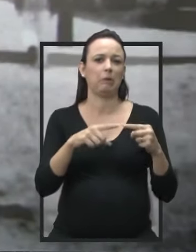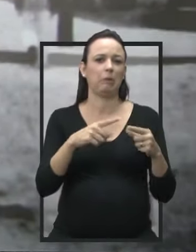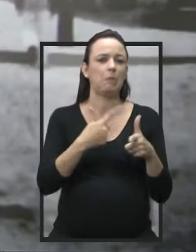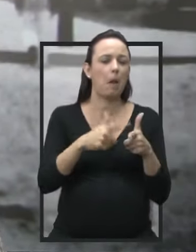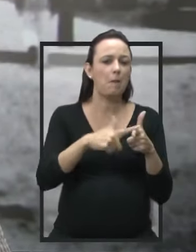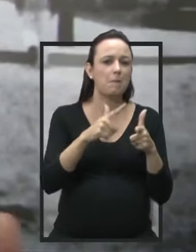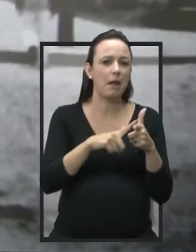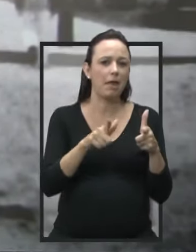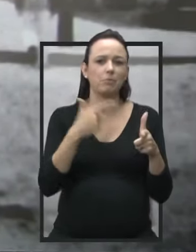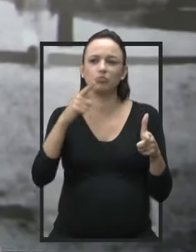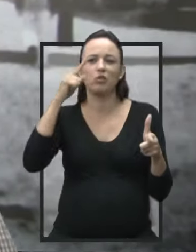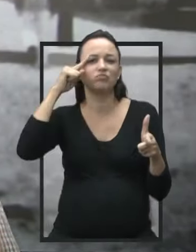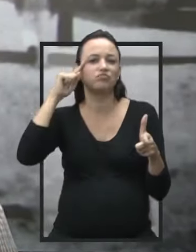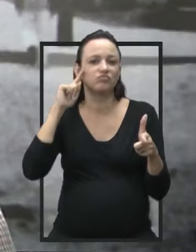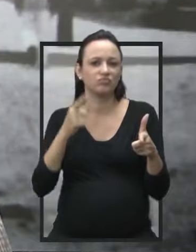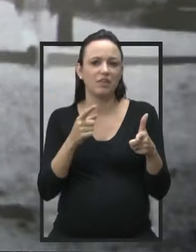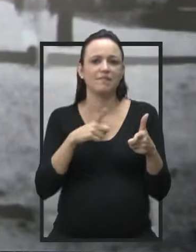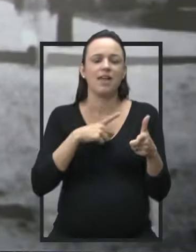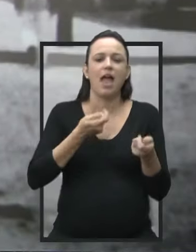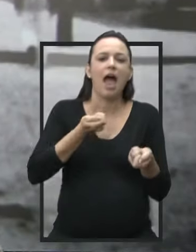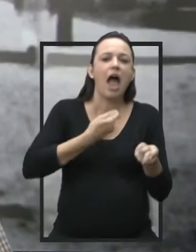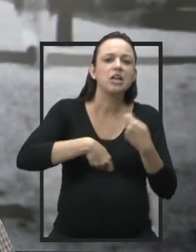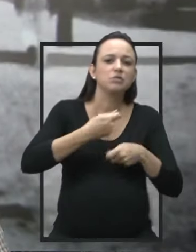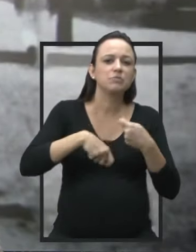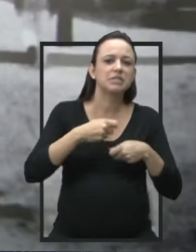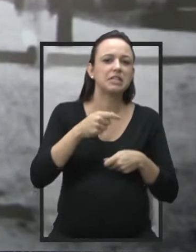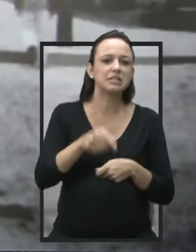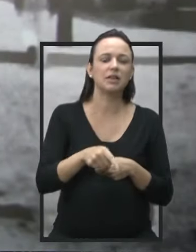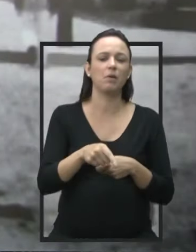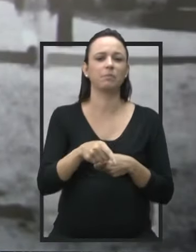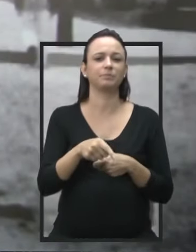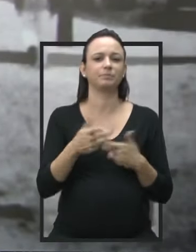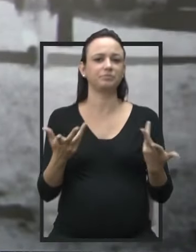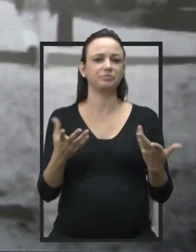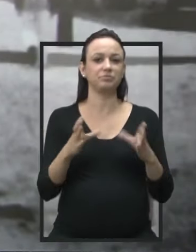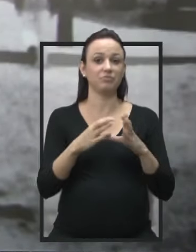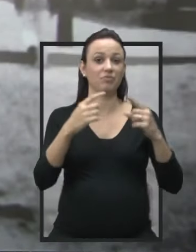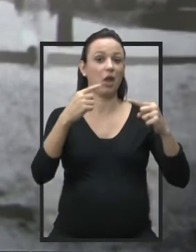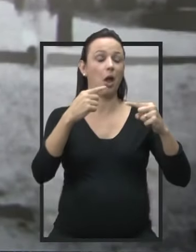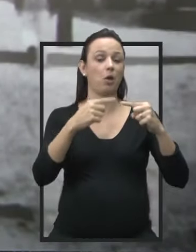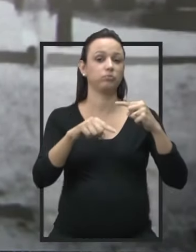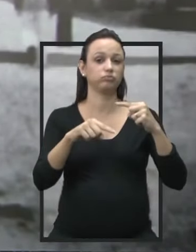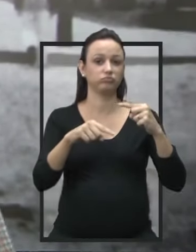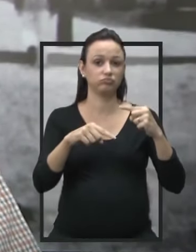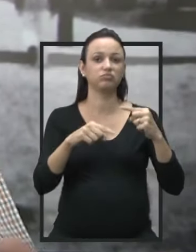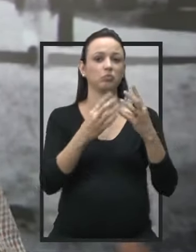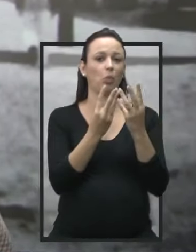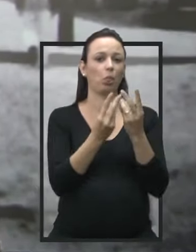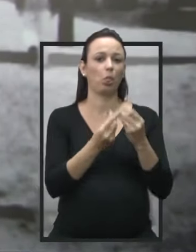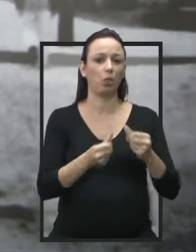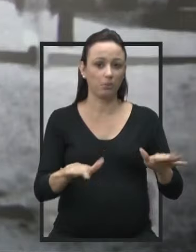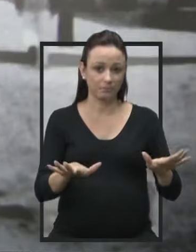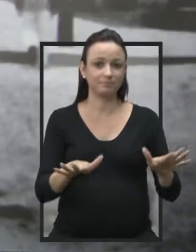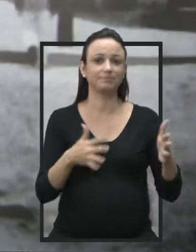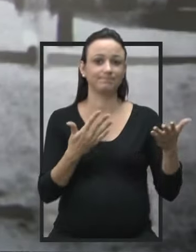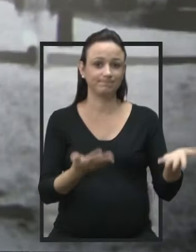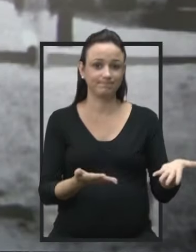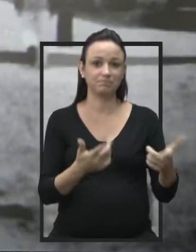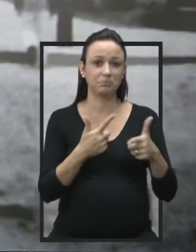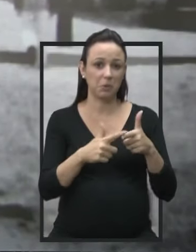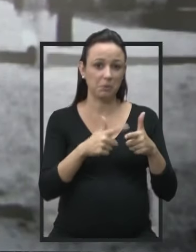frangalhos, não tinham, o Zezinho praticamente fez uma administração que a oposição se diluiu, se